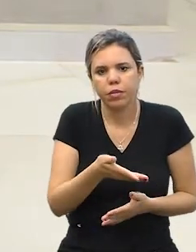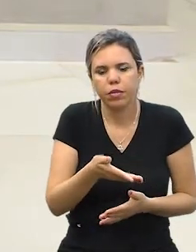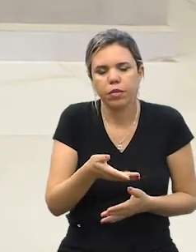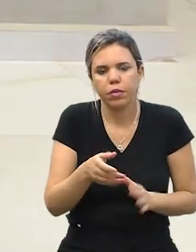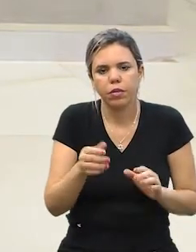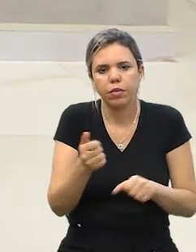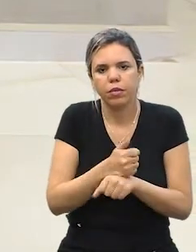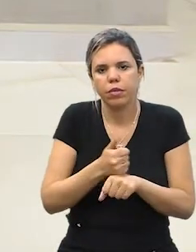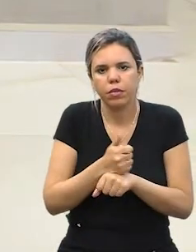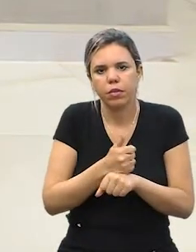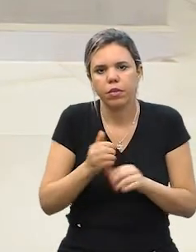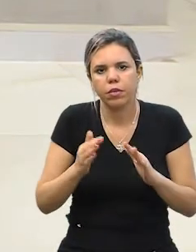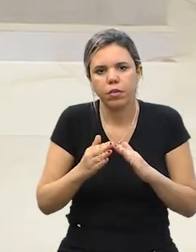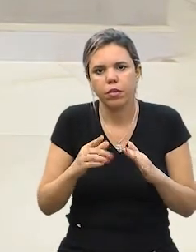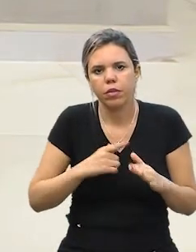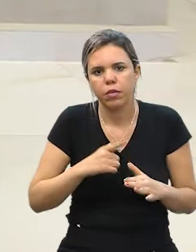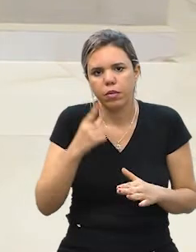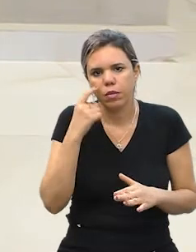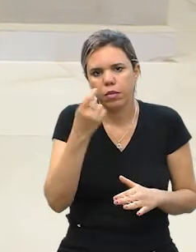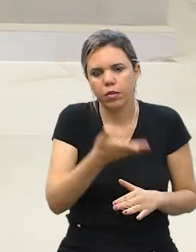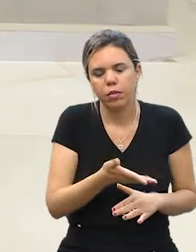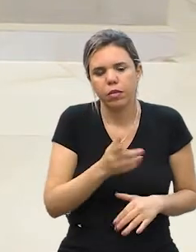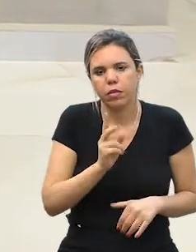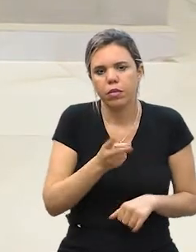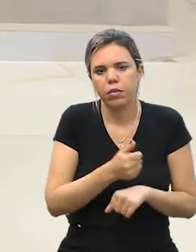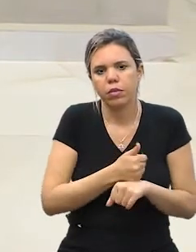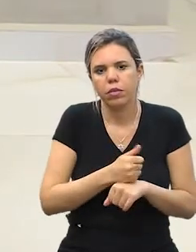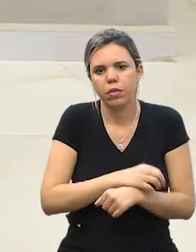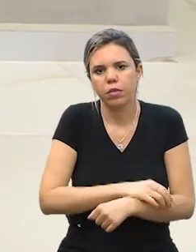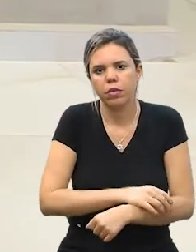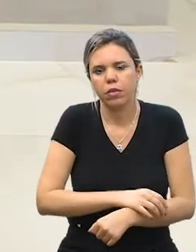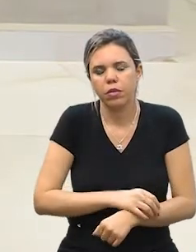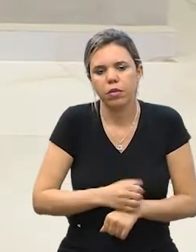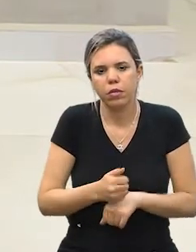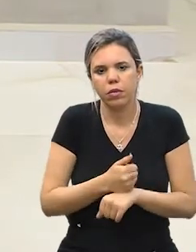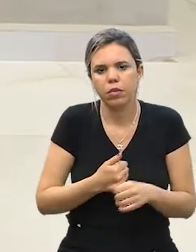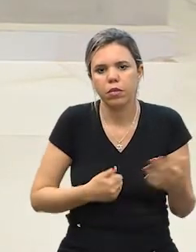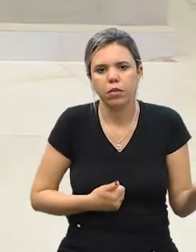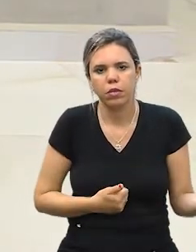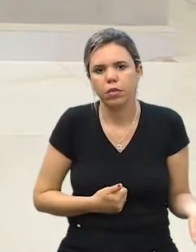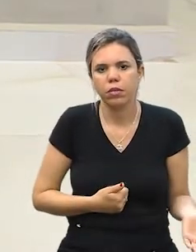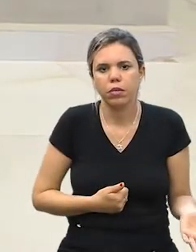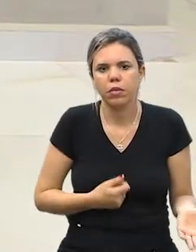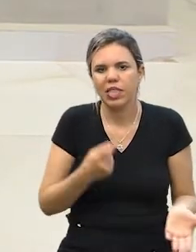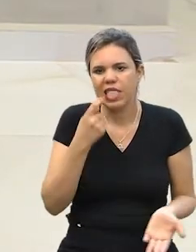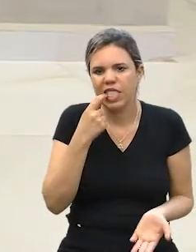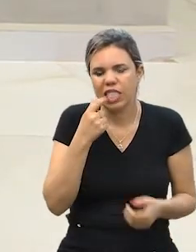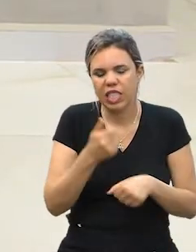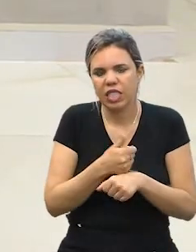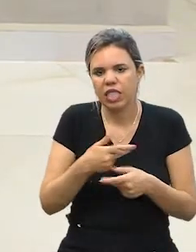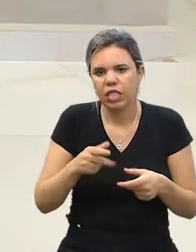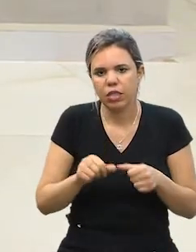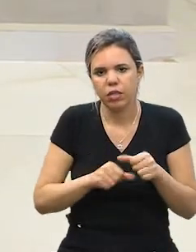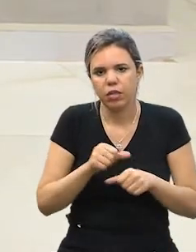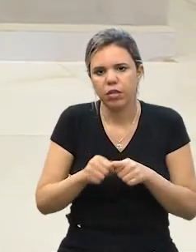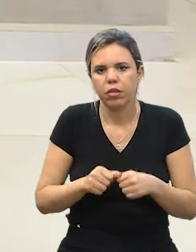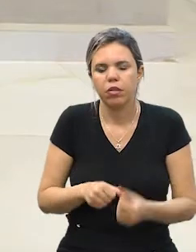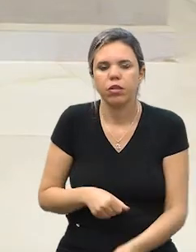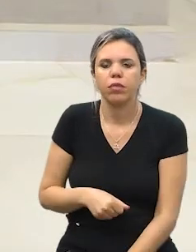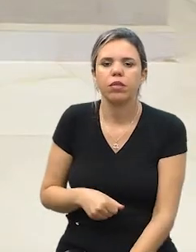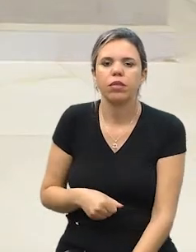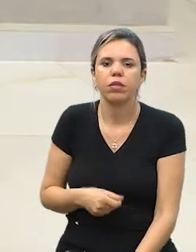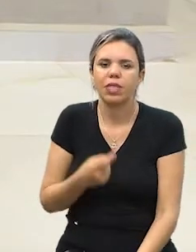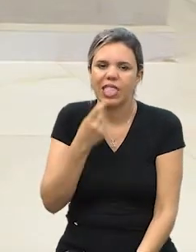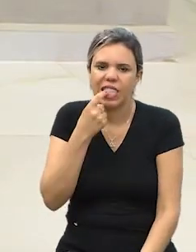Se Liga na Profissão em Casa tem interesse em seguir nesse ramo de odonto, de se tornar, de repente,